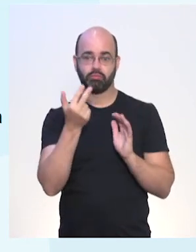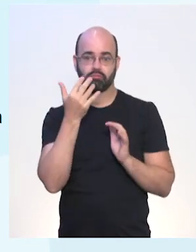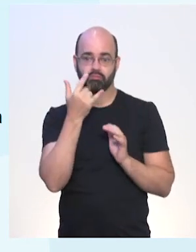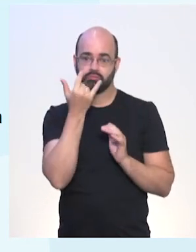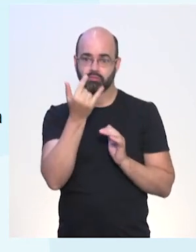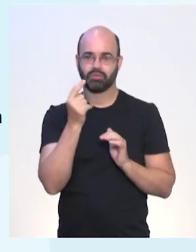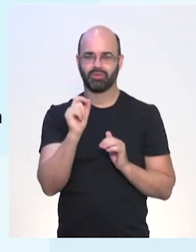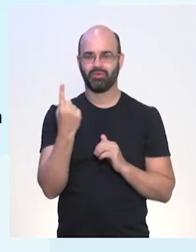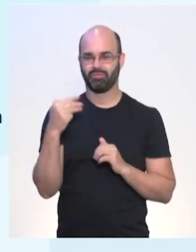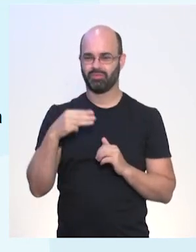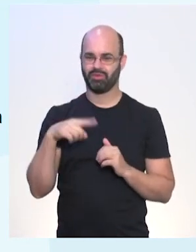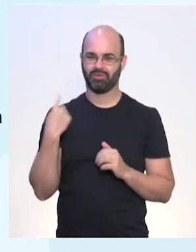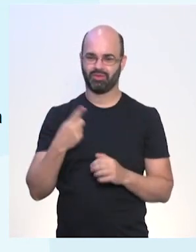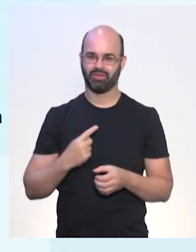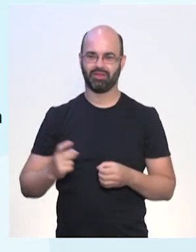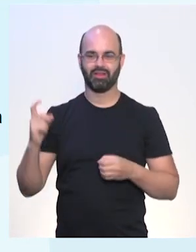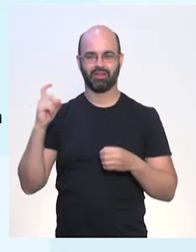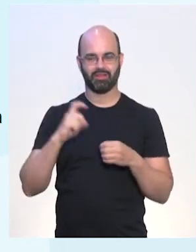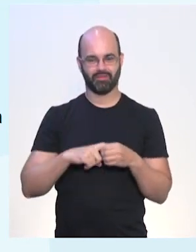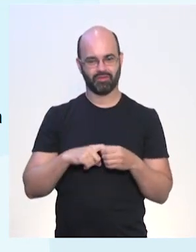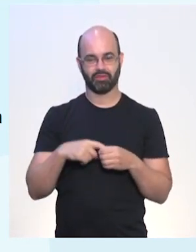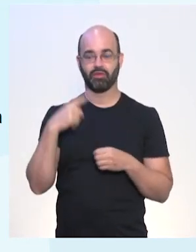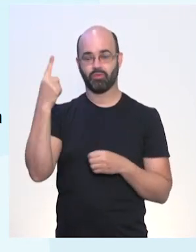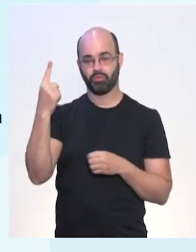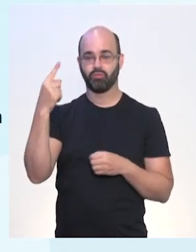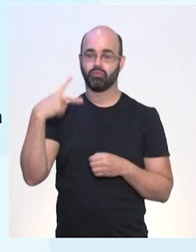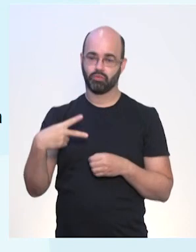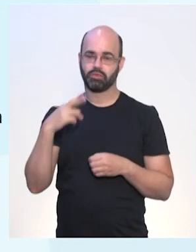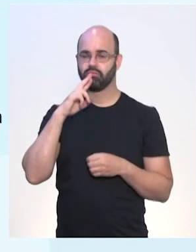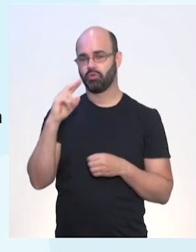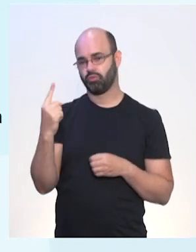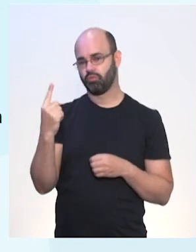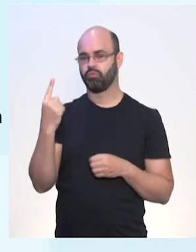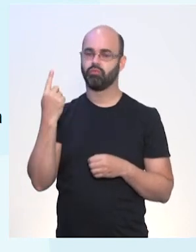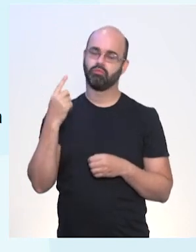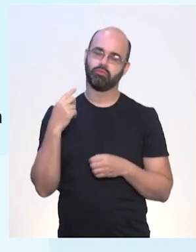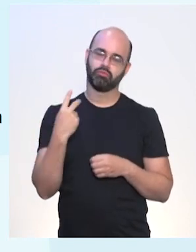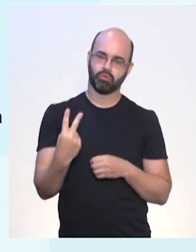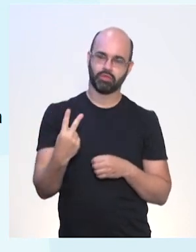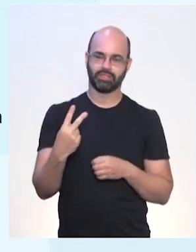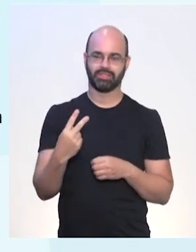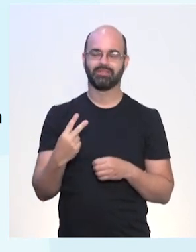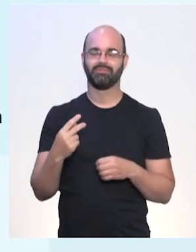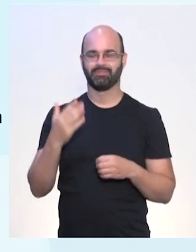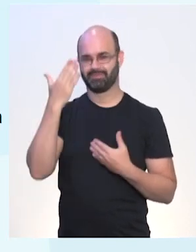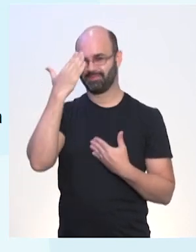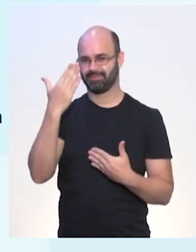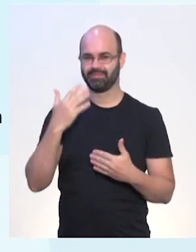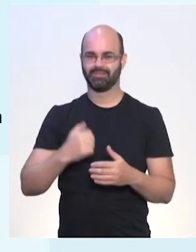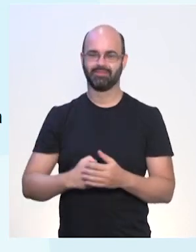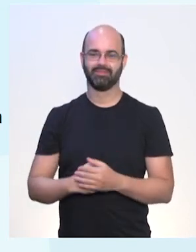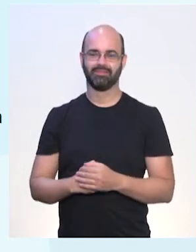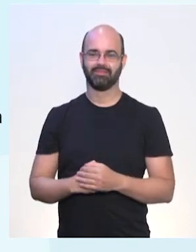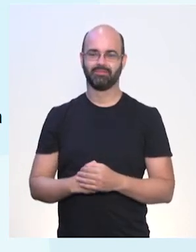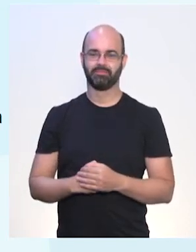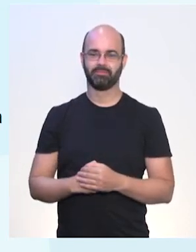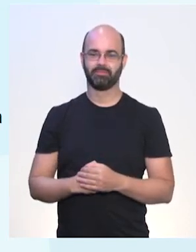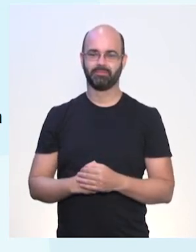um minutinho para vocês responderem a 1 e a2 coloque em um e coloca em doce aí para gente obrigada